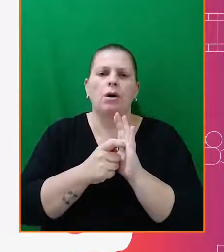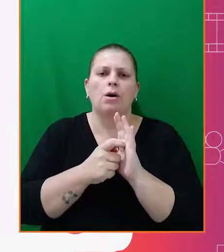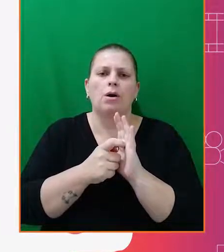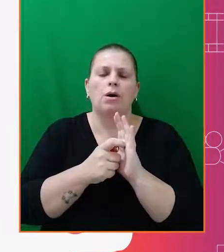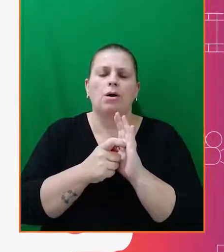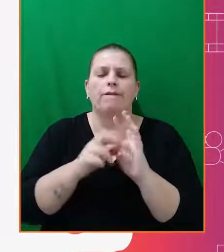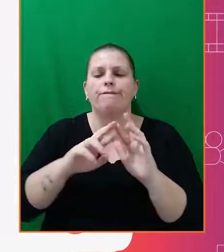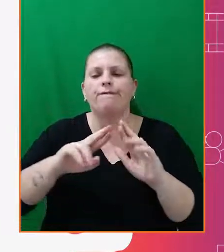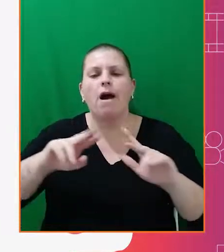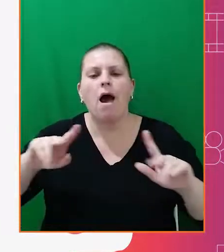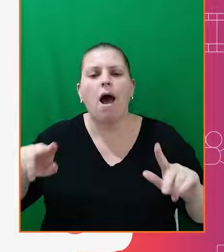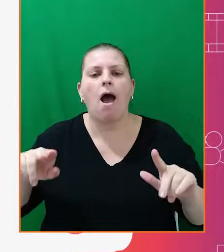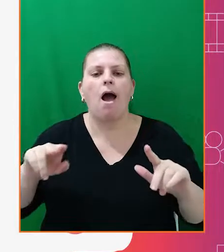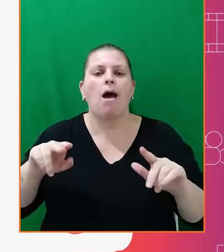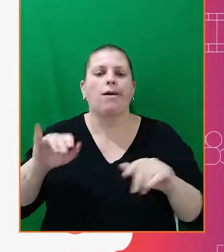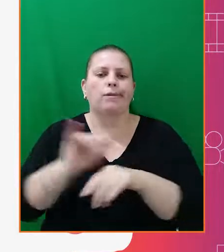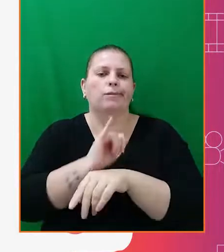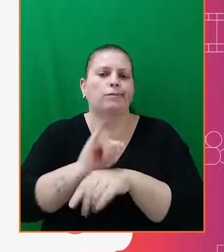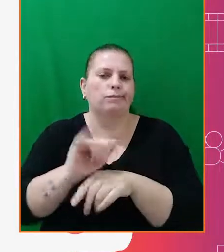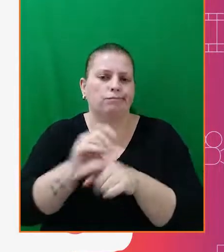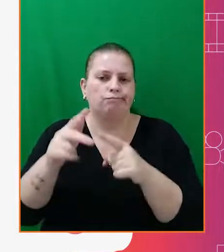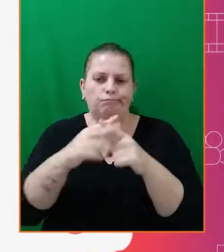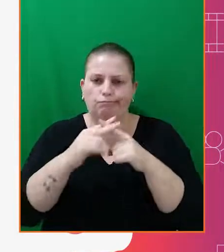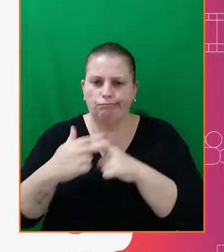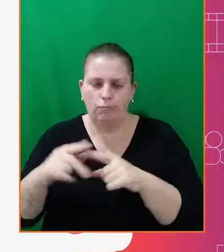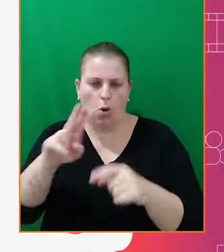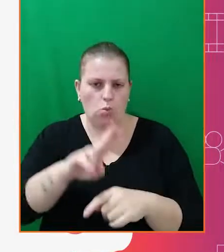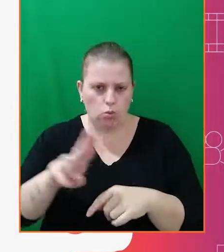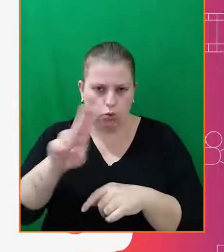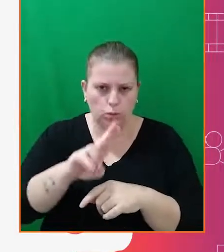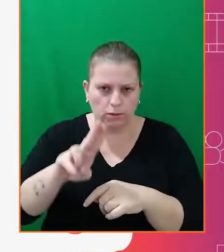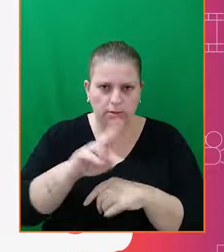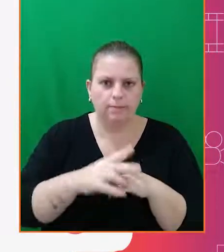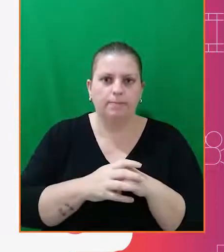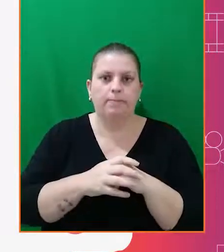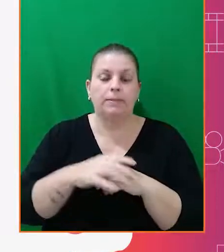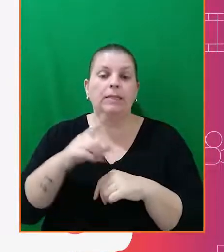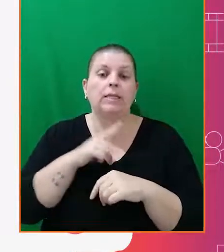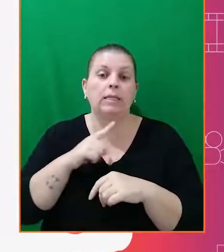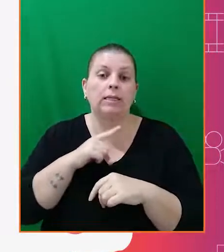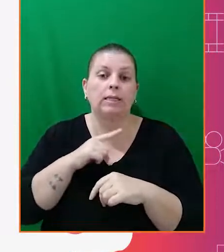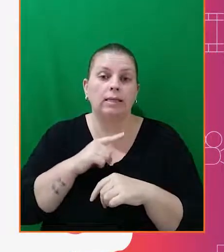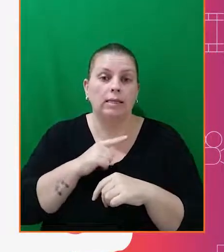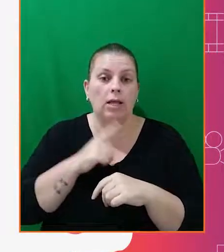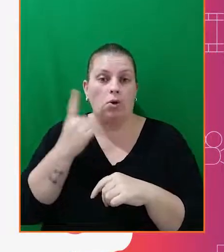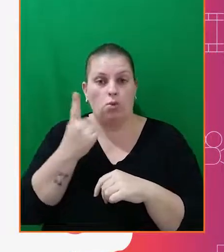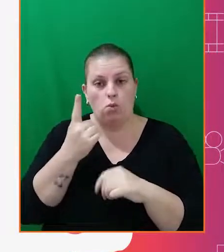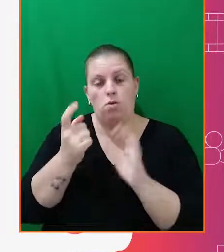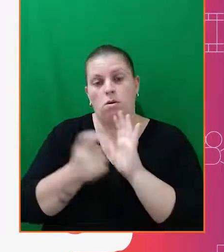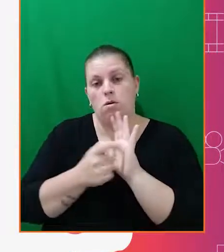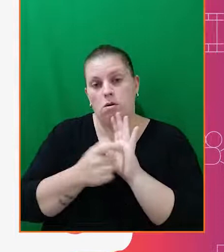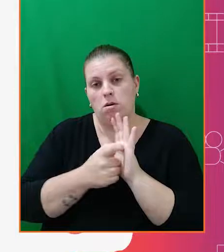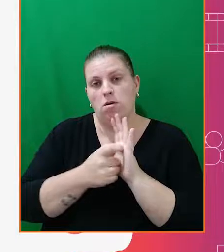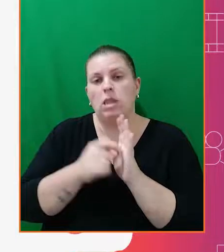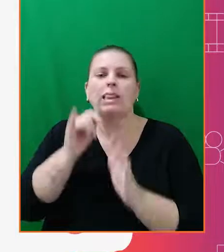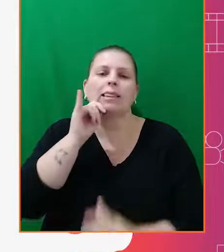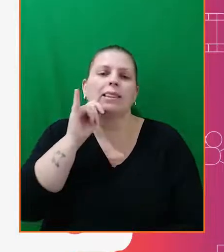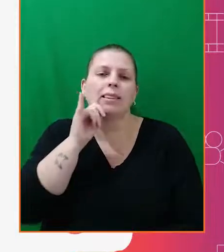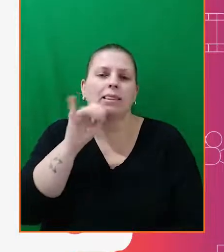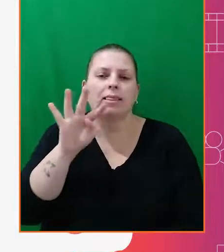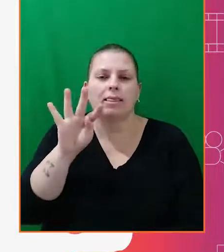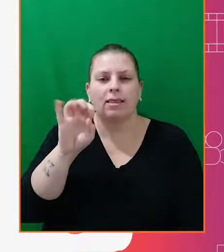ter toda uma gama de recursos. Ele tem uma versão de teste que pode se